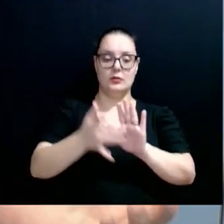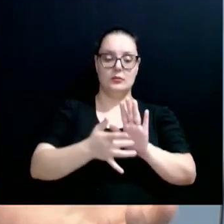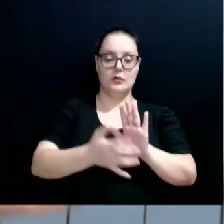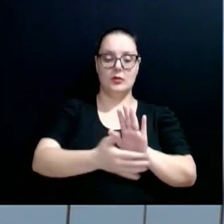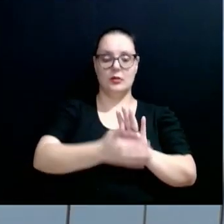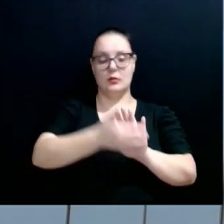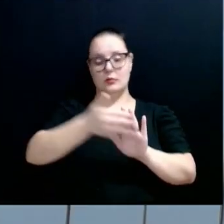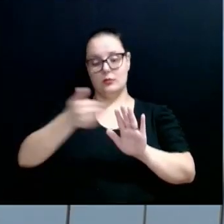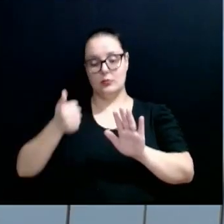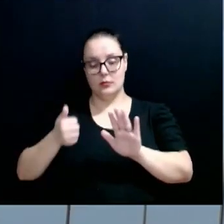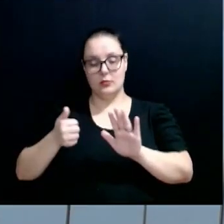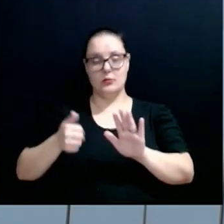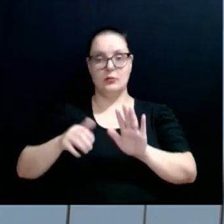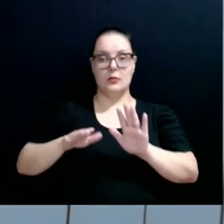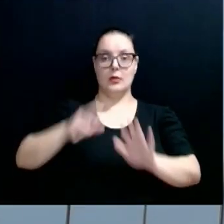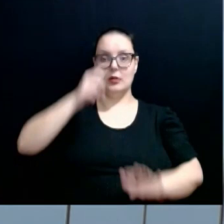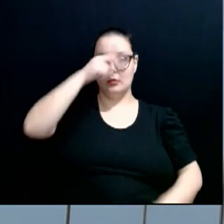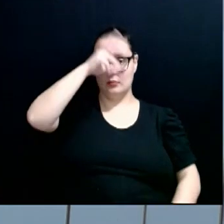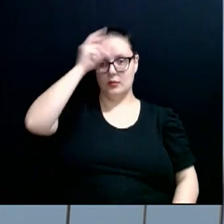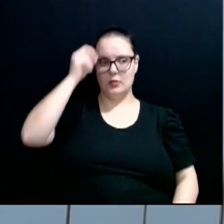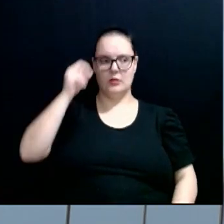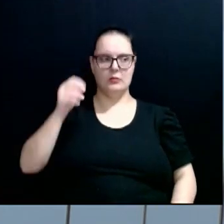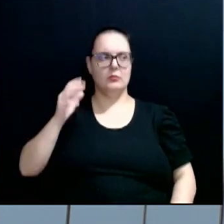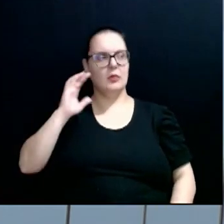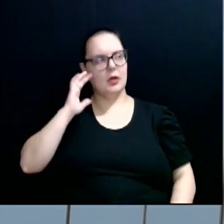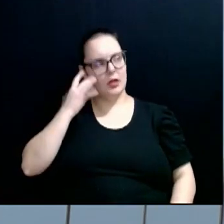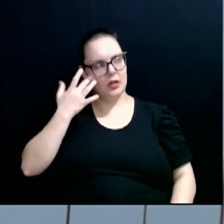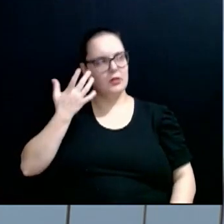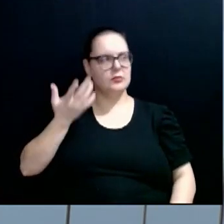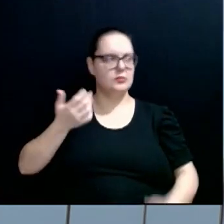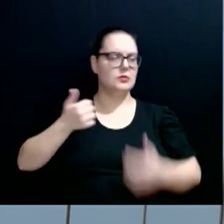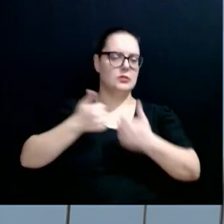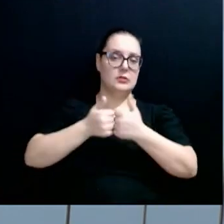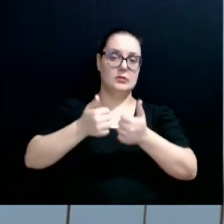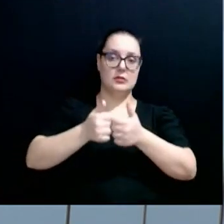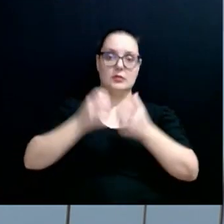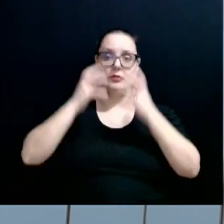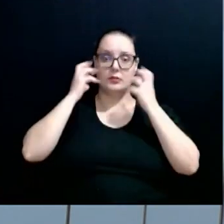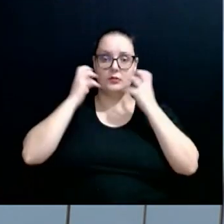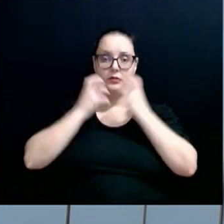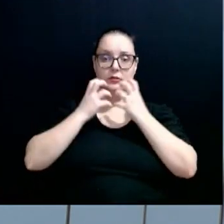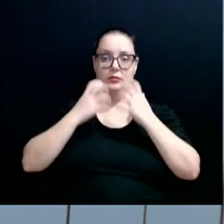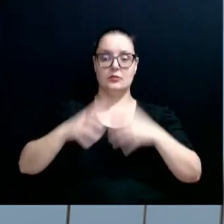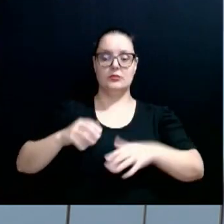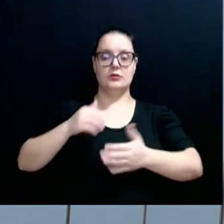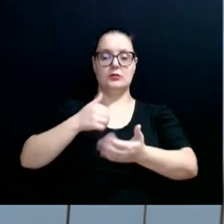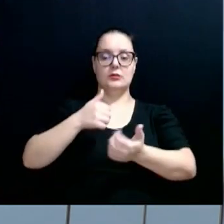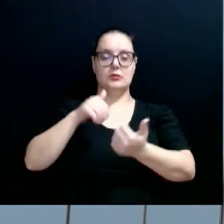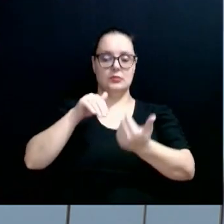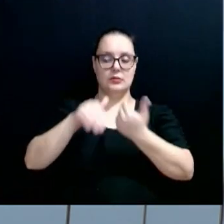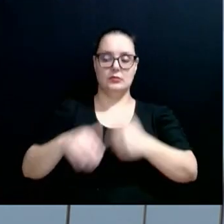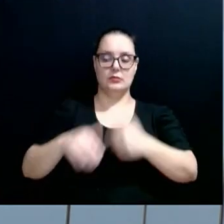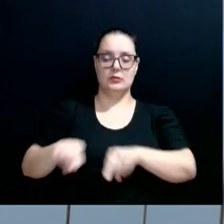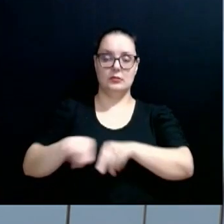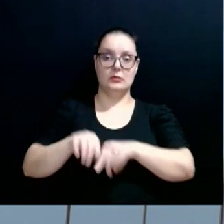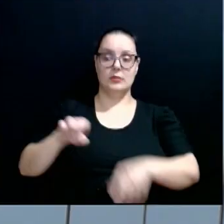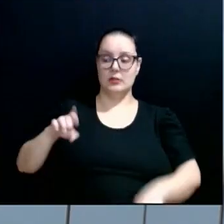prefeito, juntamente, eu acredito que a Secretaria de Transporte e a INDEC, tiveram entendimento que no dia do Enem seria